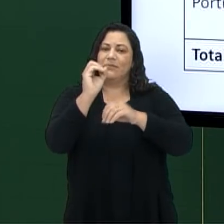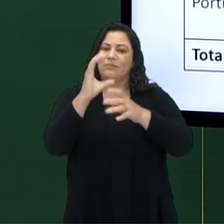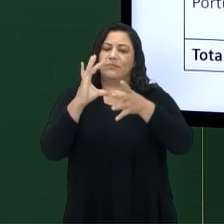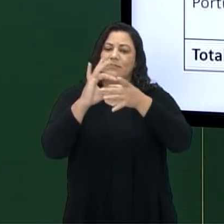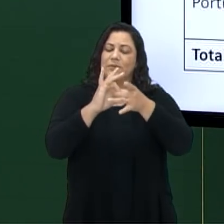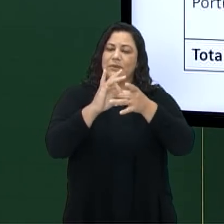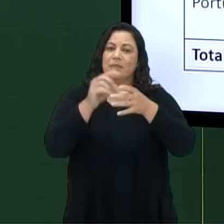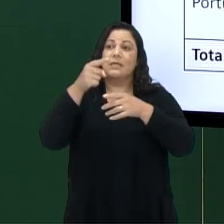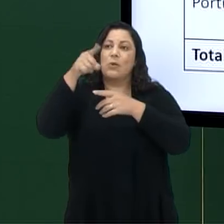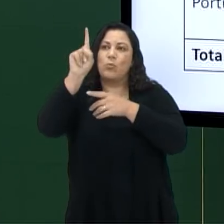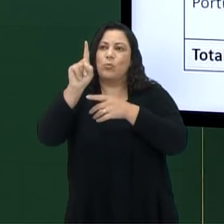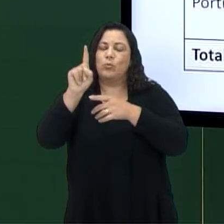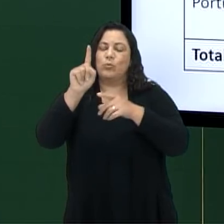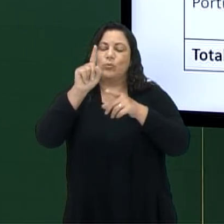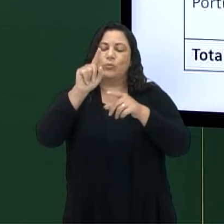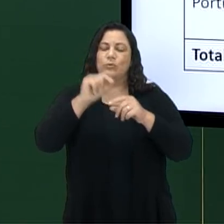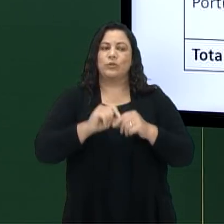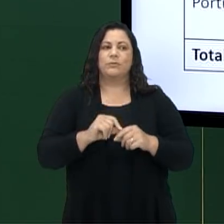última linha que eu fiz,